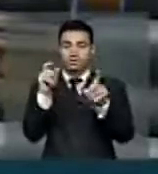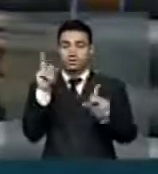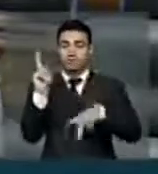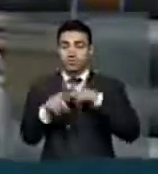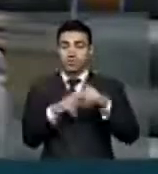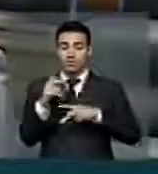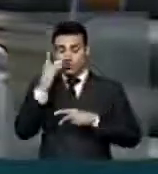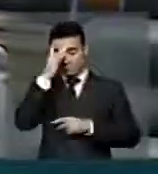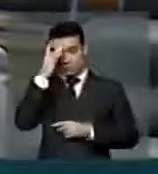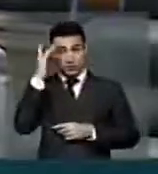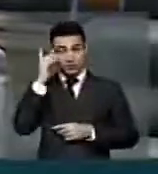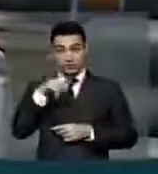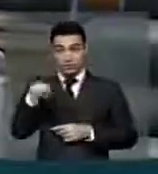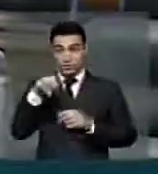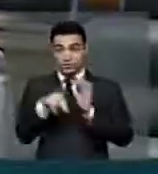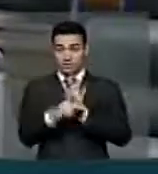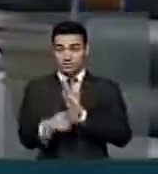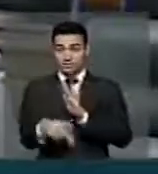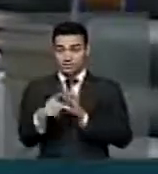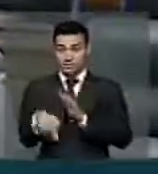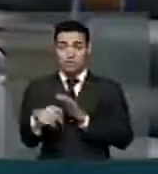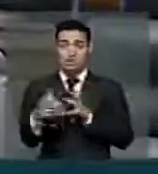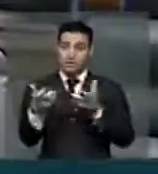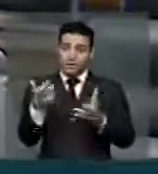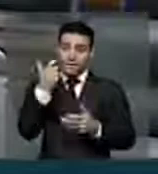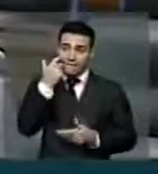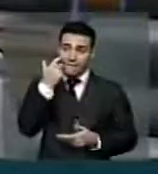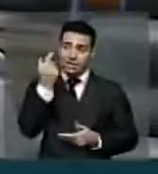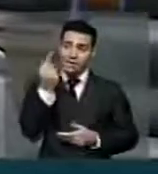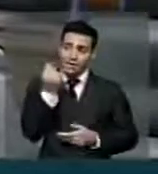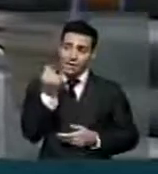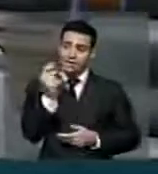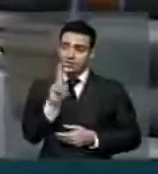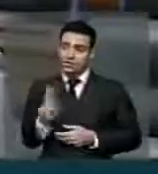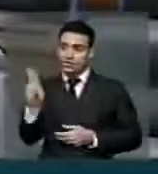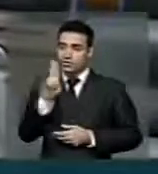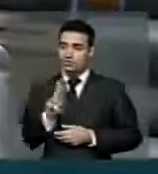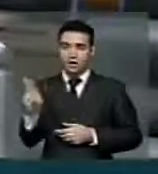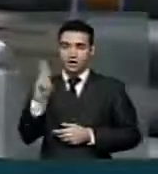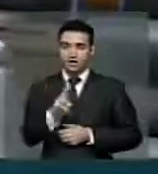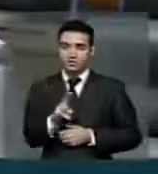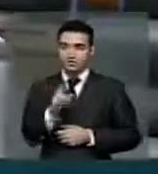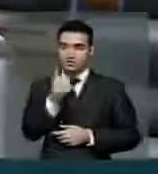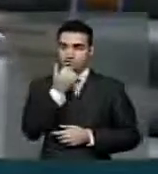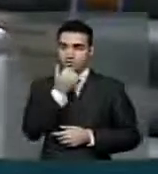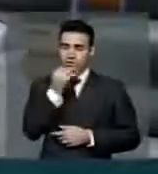que o contribuinte gostaria de de onde ver aplicado o seu dinheiro dinheiro dos seus impostos Muito obrigado